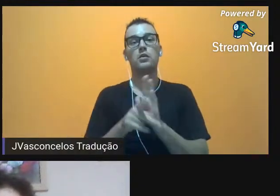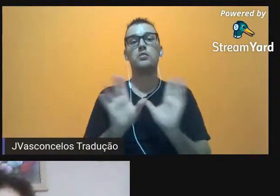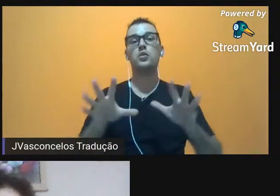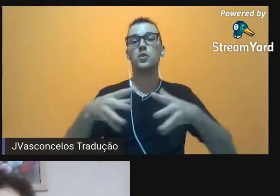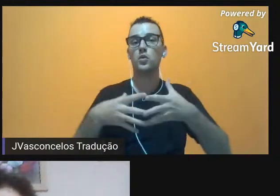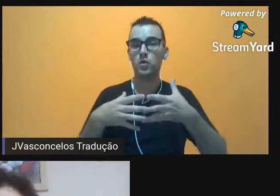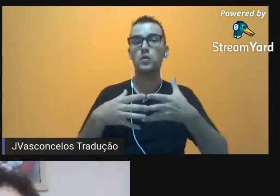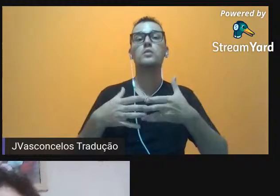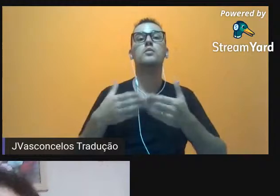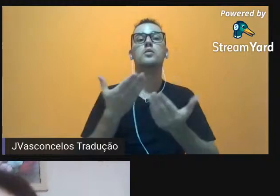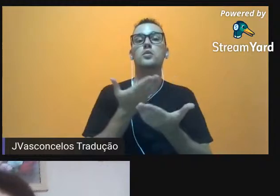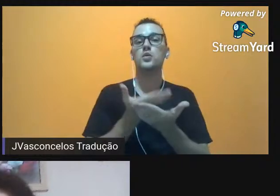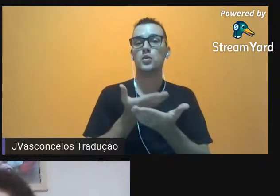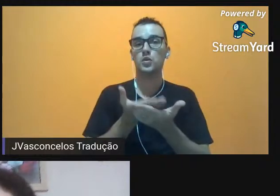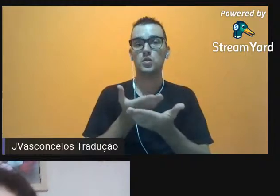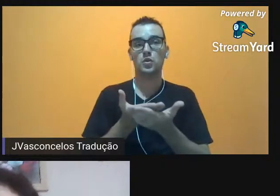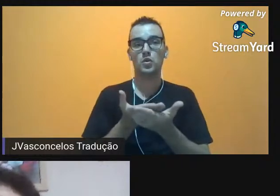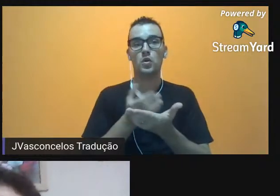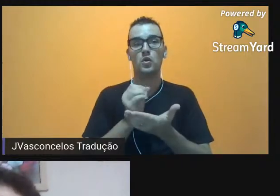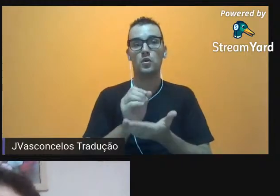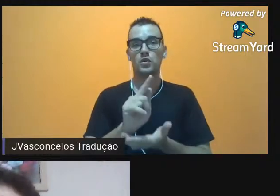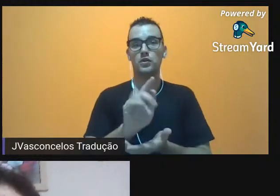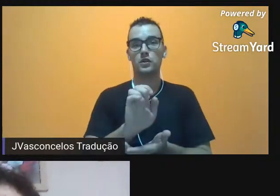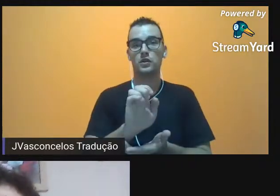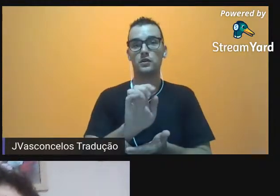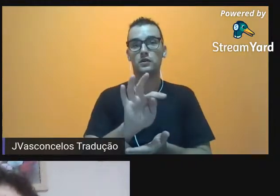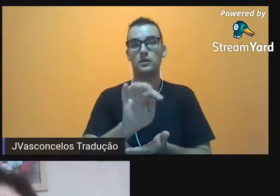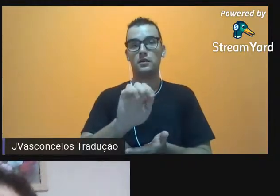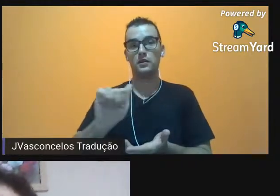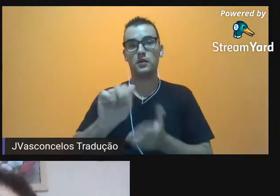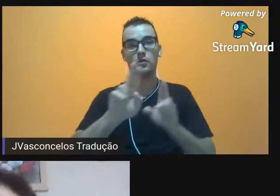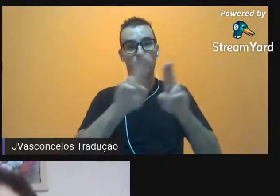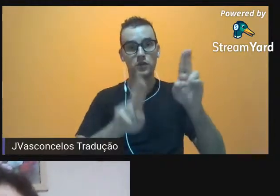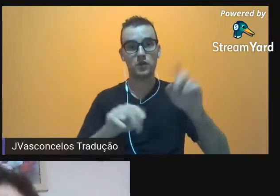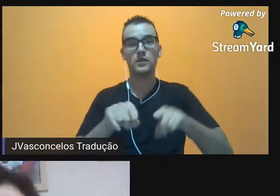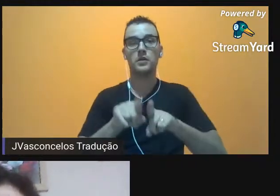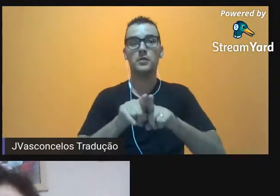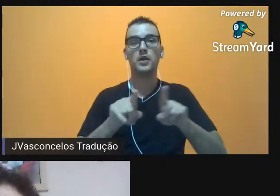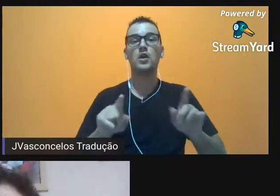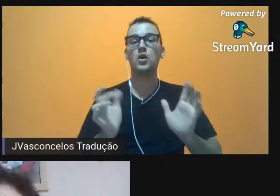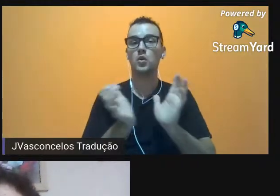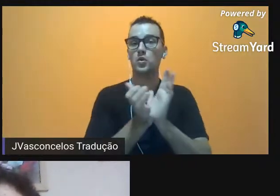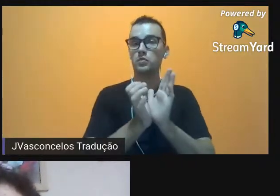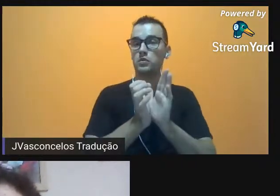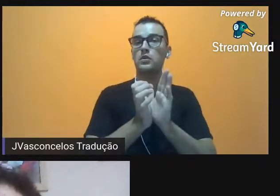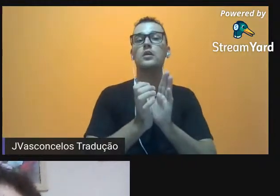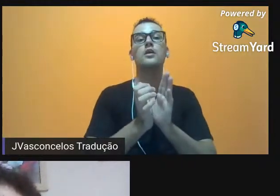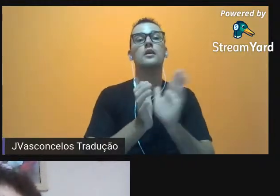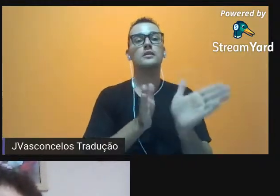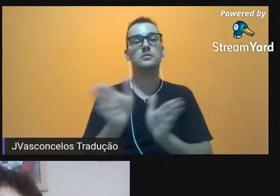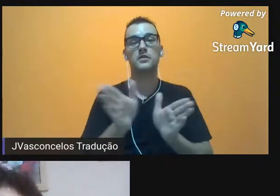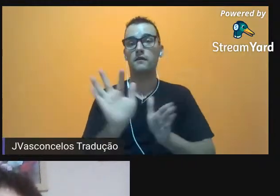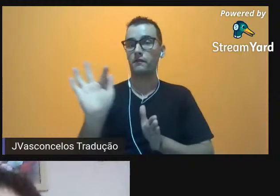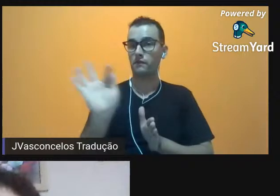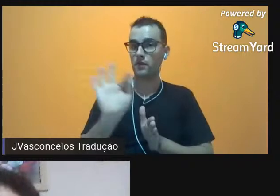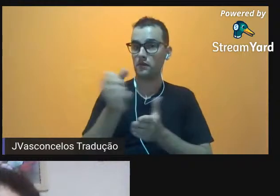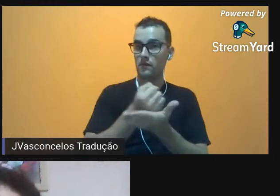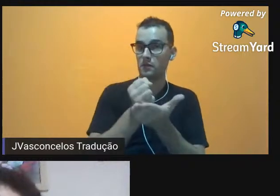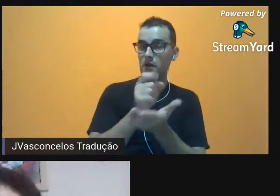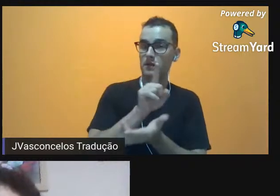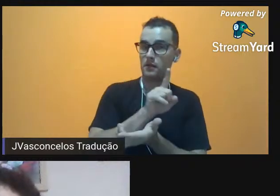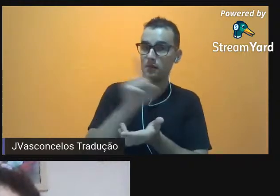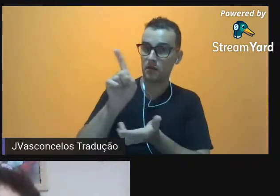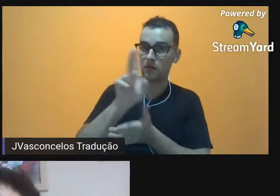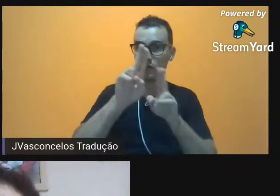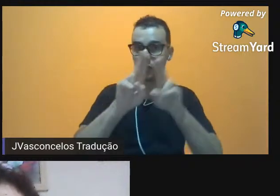em Transtorno do Espectro Autismo, GTEA, UFRJ, e da Comissão de Acessibilidade da Faculdade de Farmácia da UFRJ.